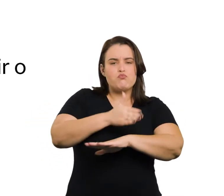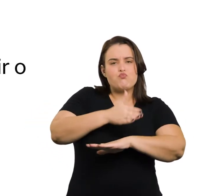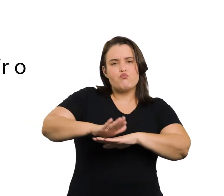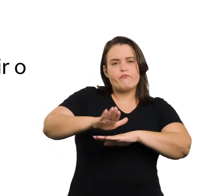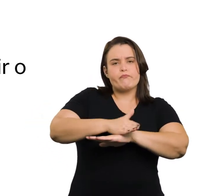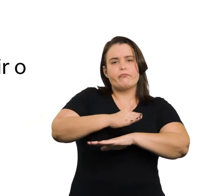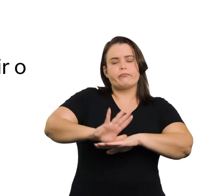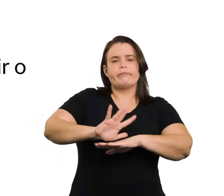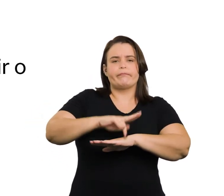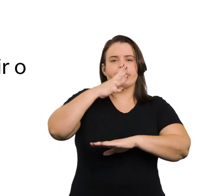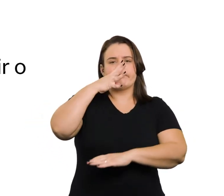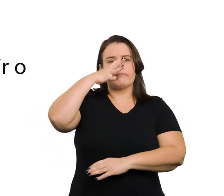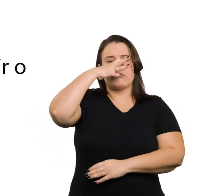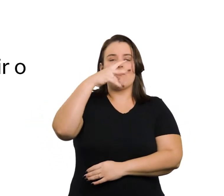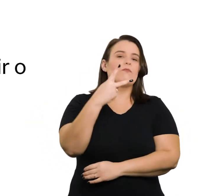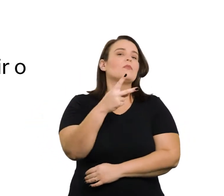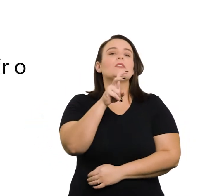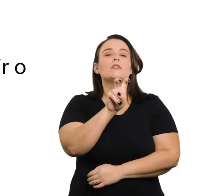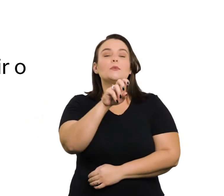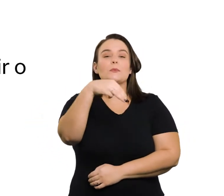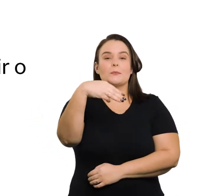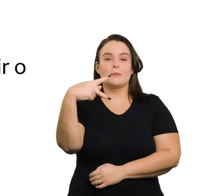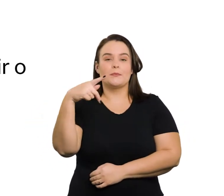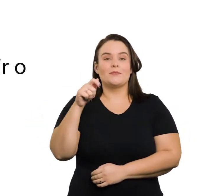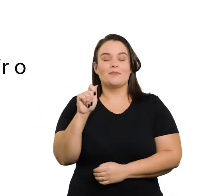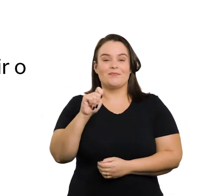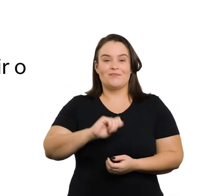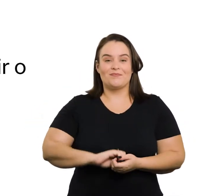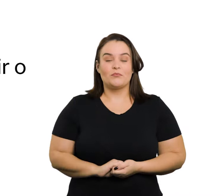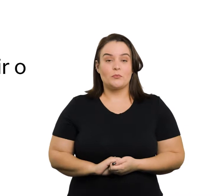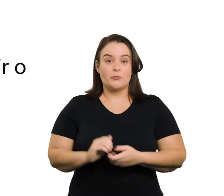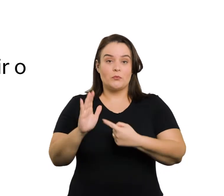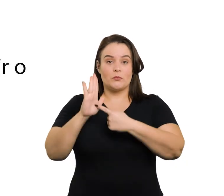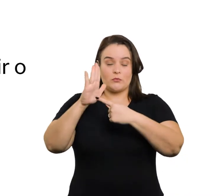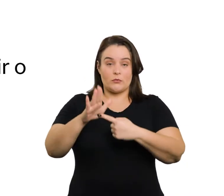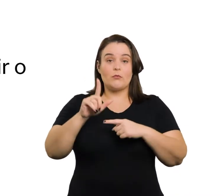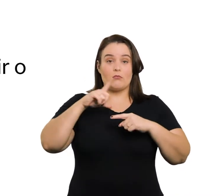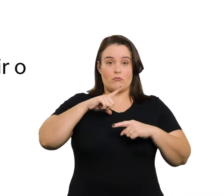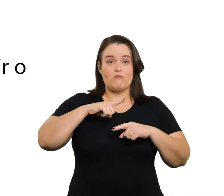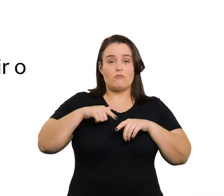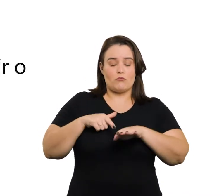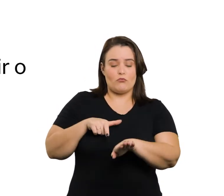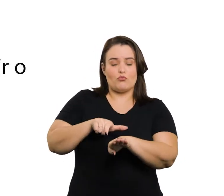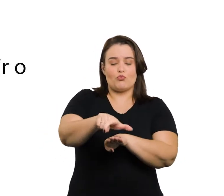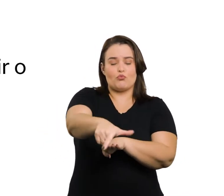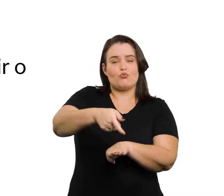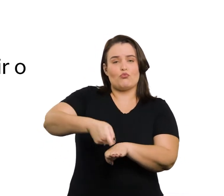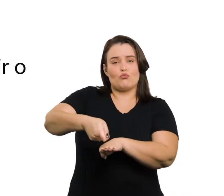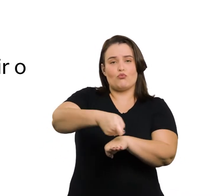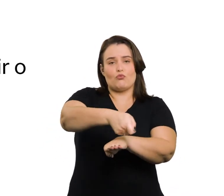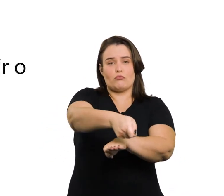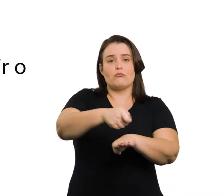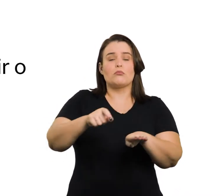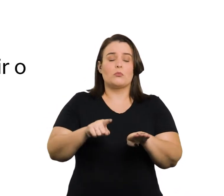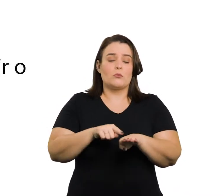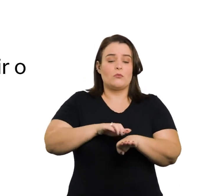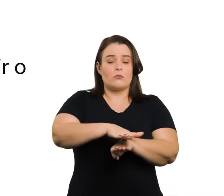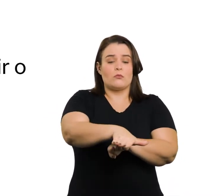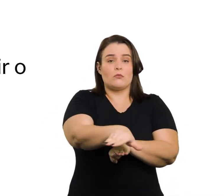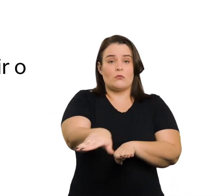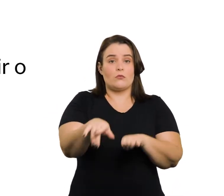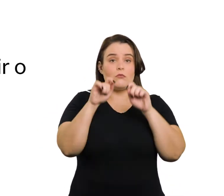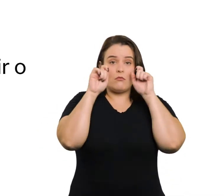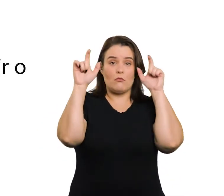de resistência de 25 MPa. Sinalizado com piso tátil de alerta e